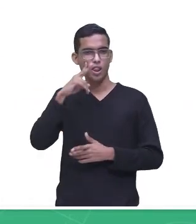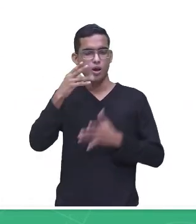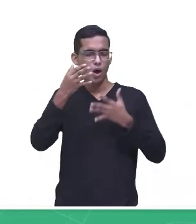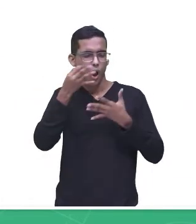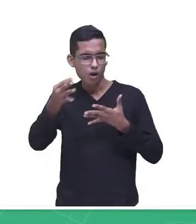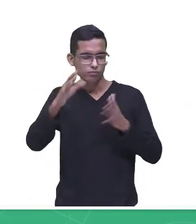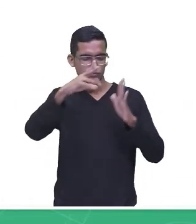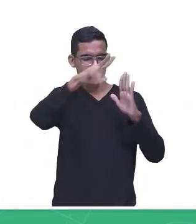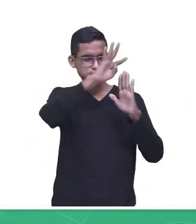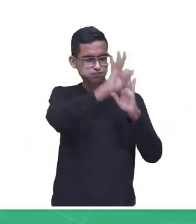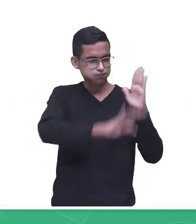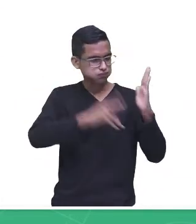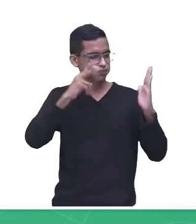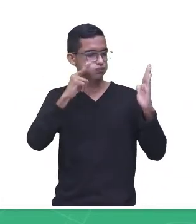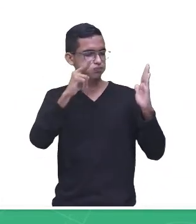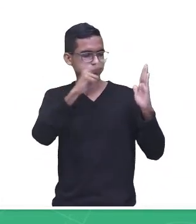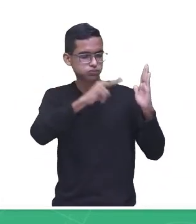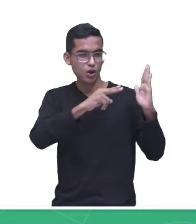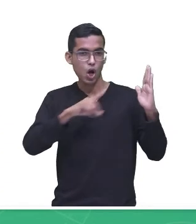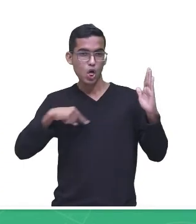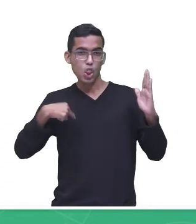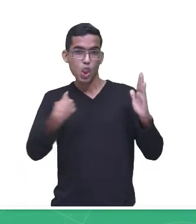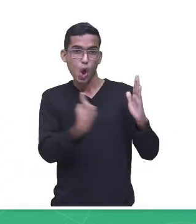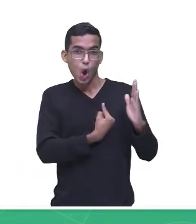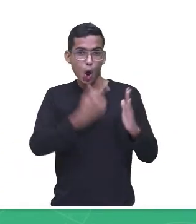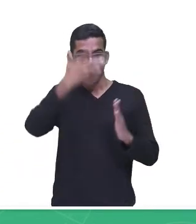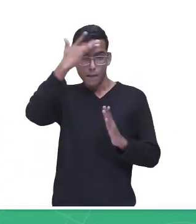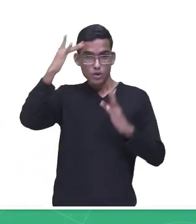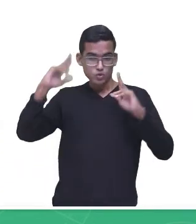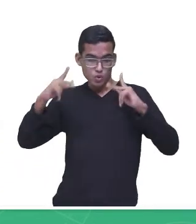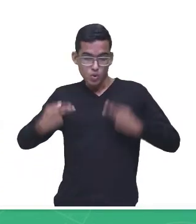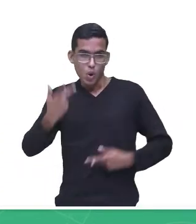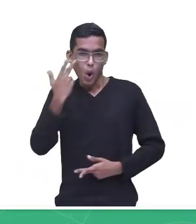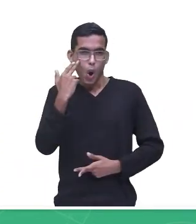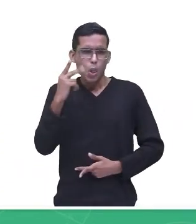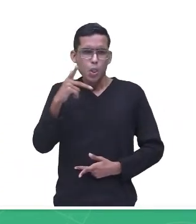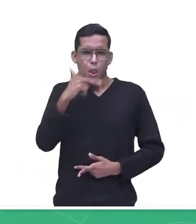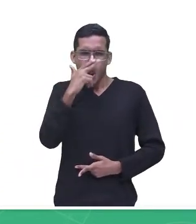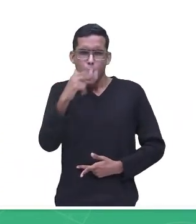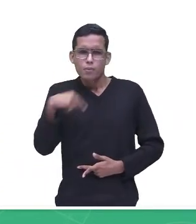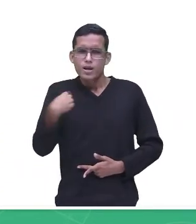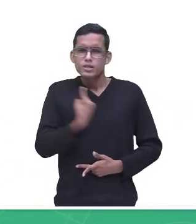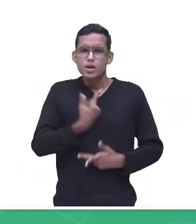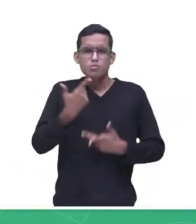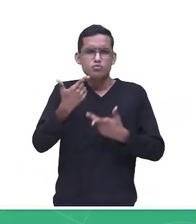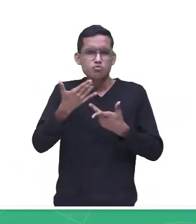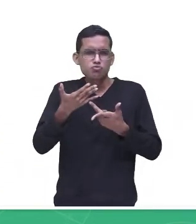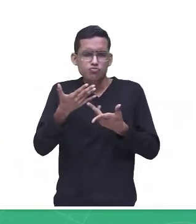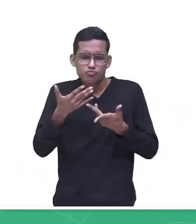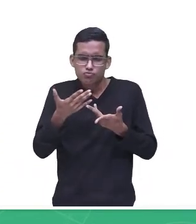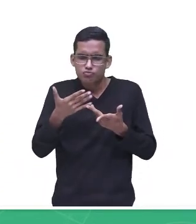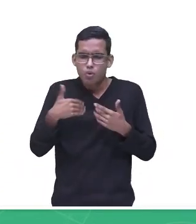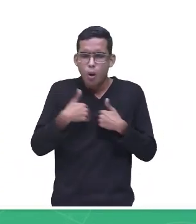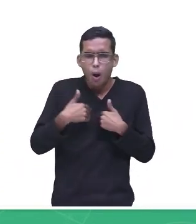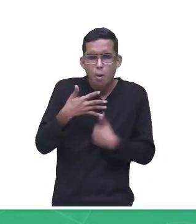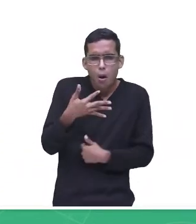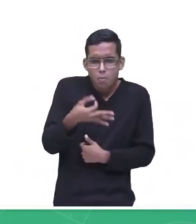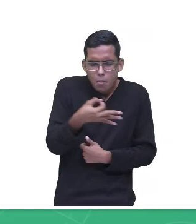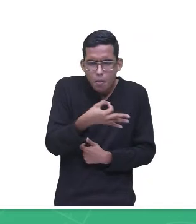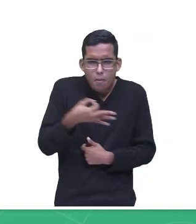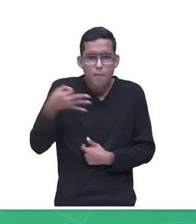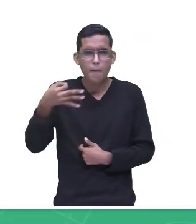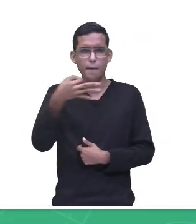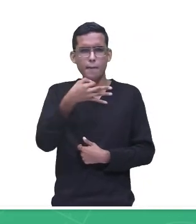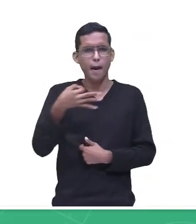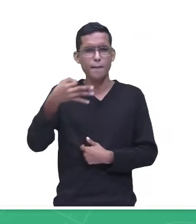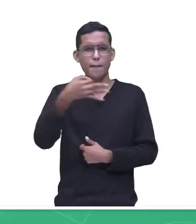Nós, homem comum, que vivemos aqui, somos os bichinhos microscópicos que vivem na base dos pelos do